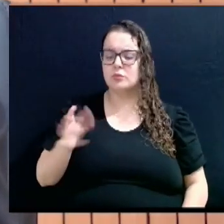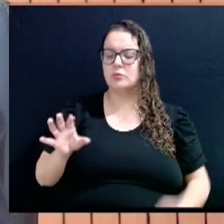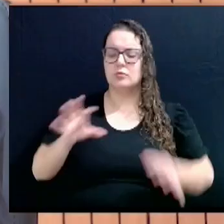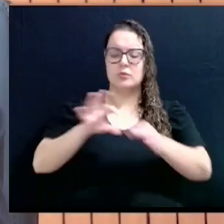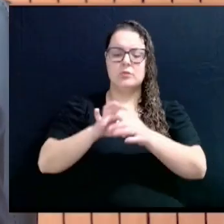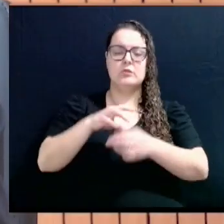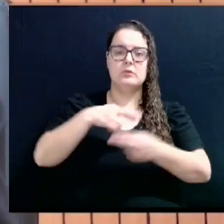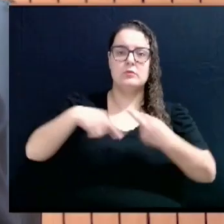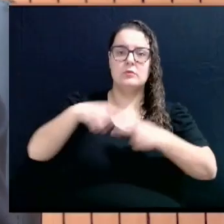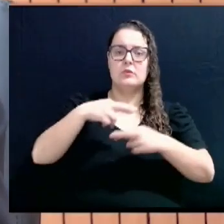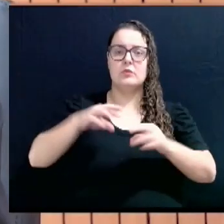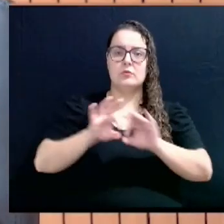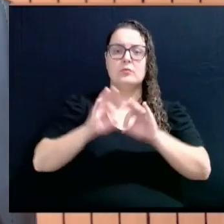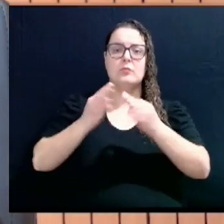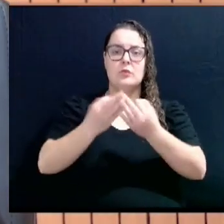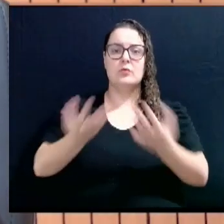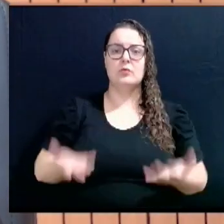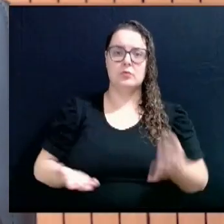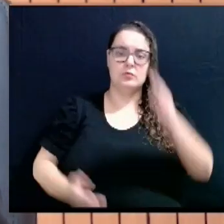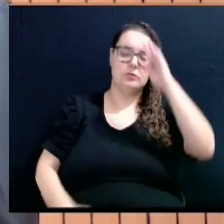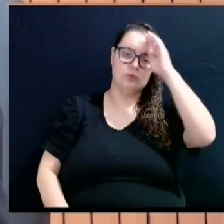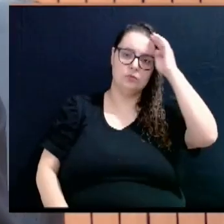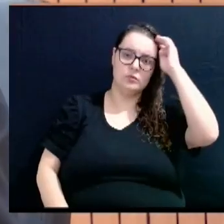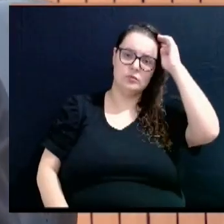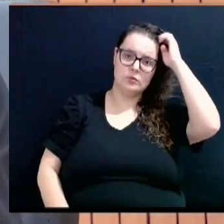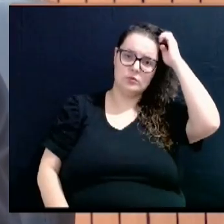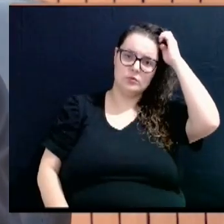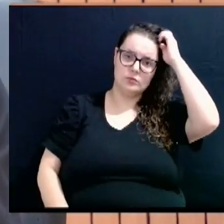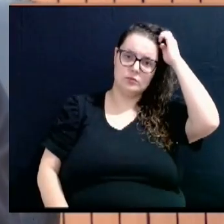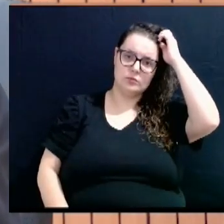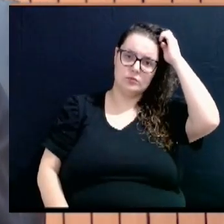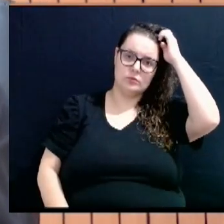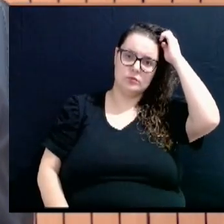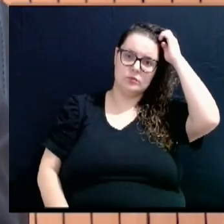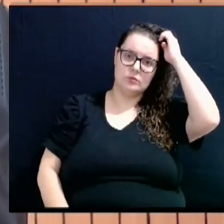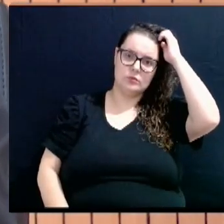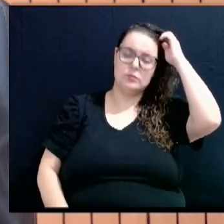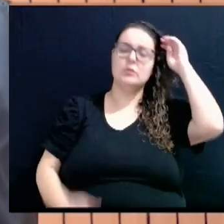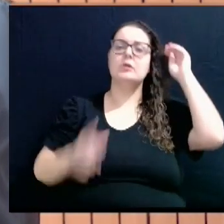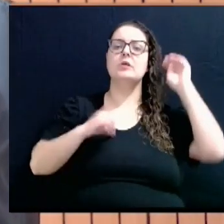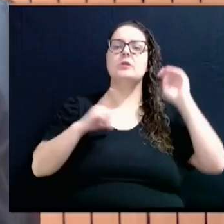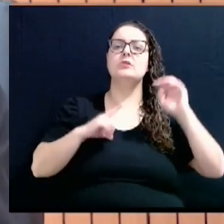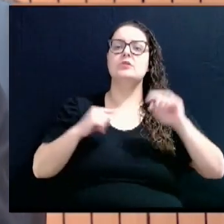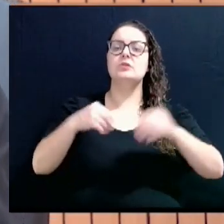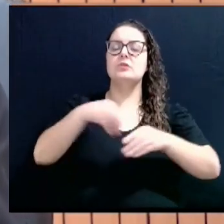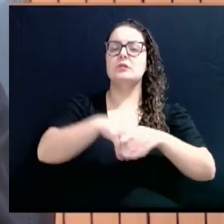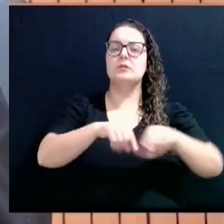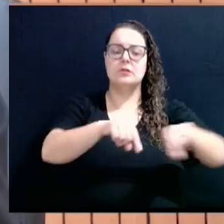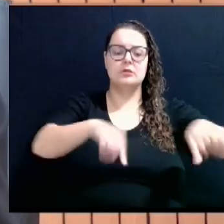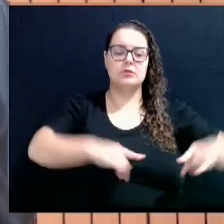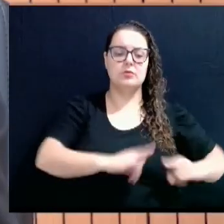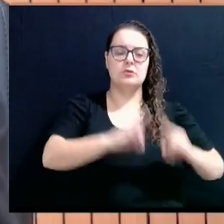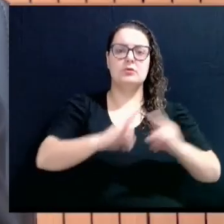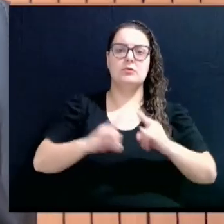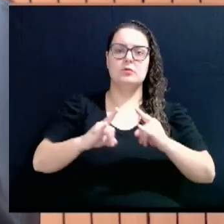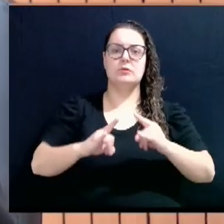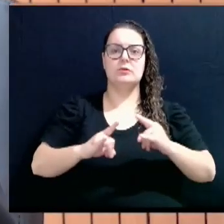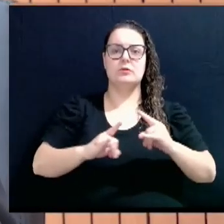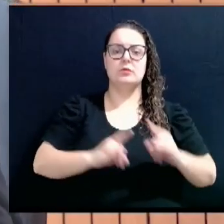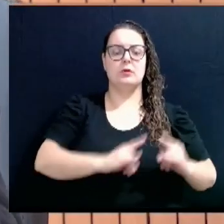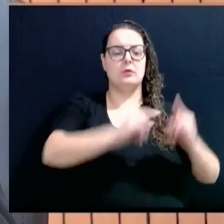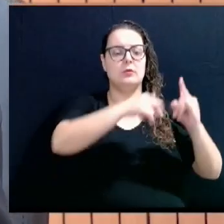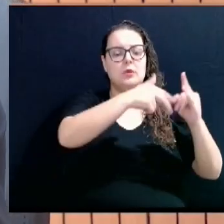esse vínculo tão gostoso que existia dentro de um condomínio. De o pessoal descer na portaria e poder bater um papo